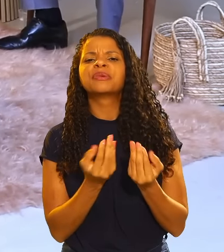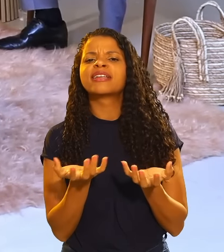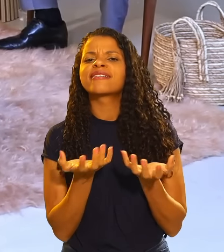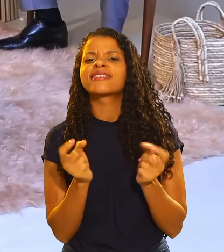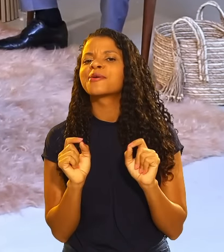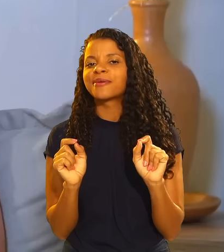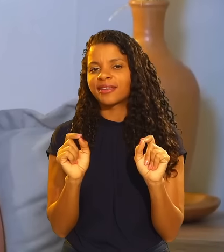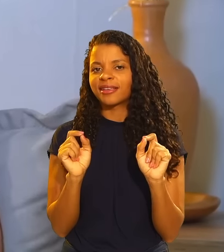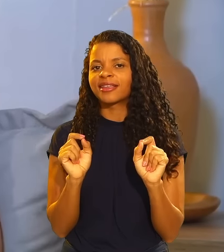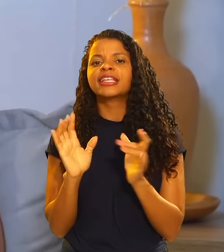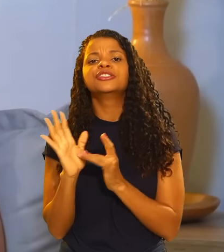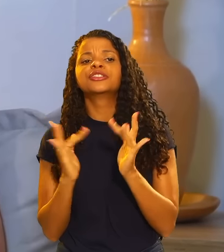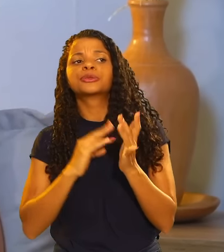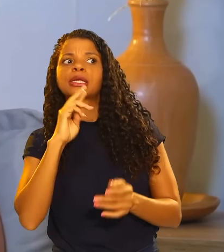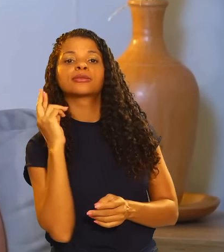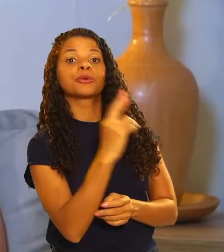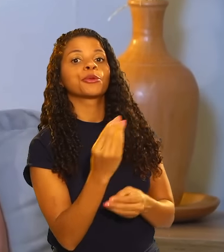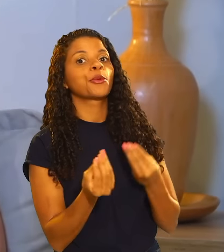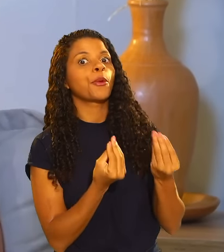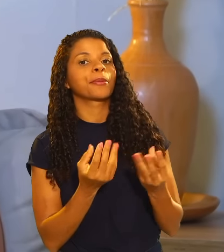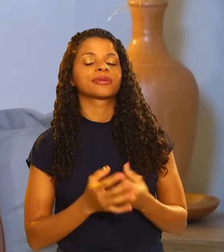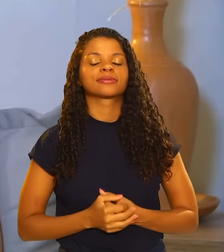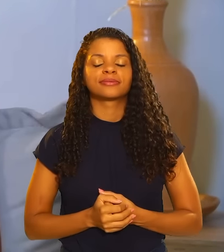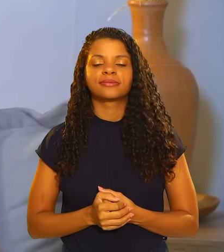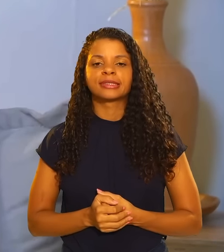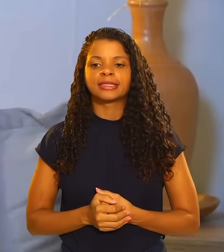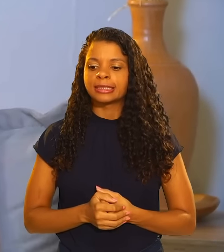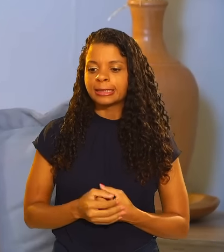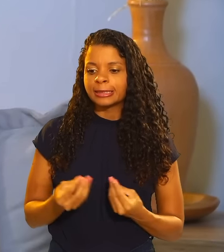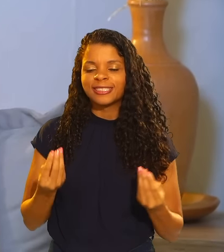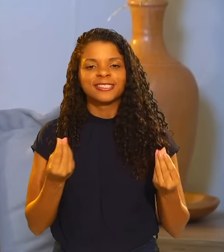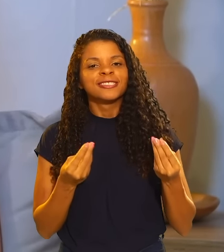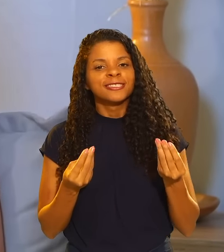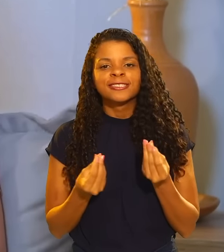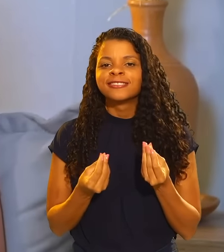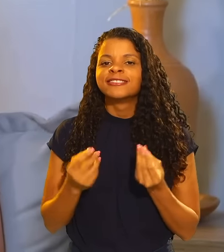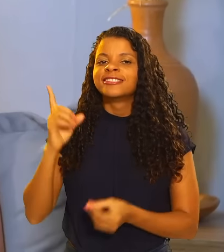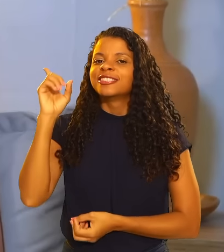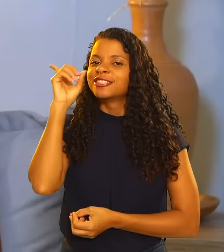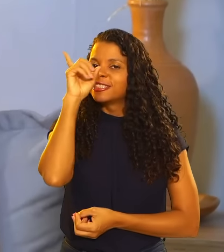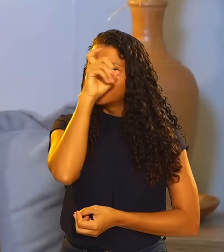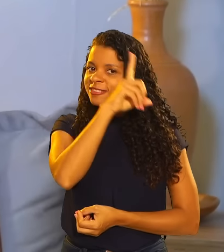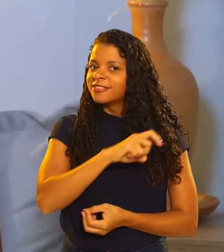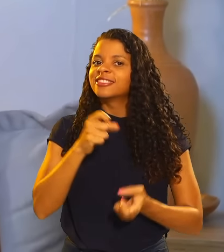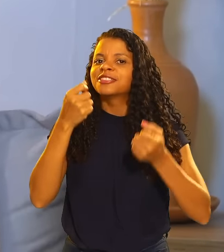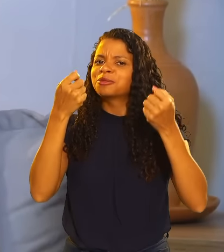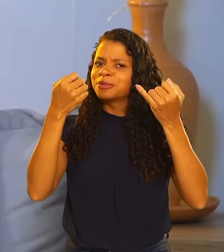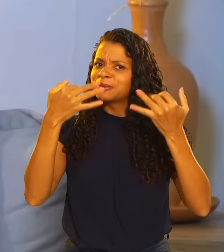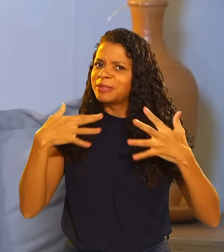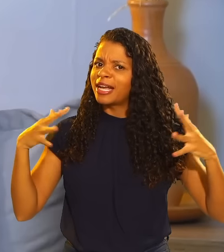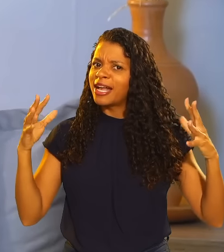isso? Esse assunto aqui é difícil de explicar assim, em poucas palavras, mas vamos tentar